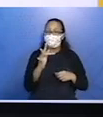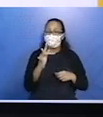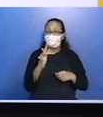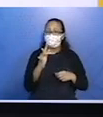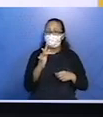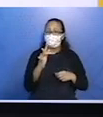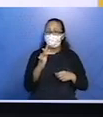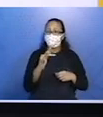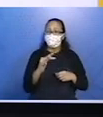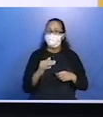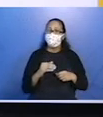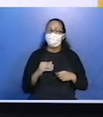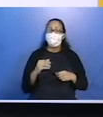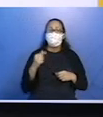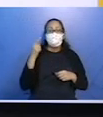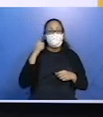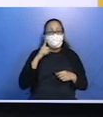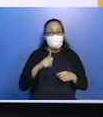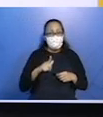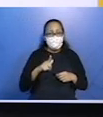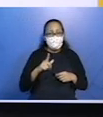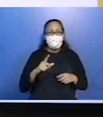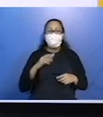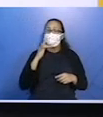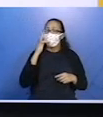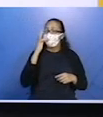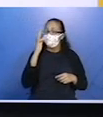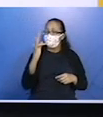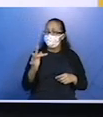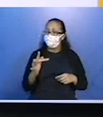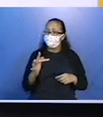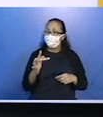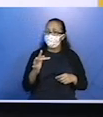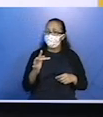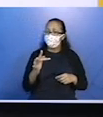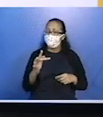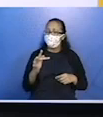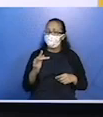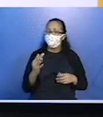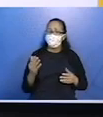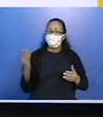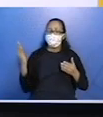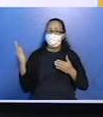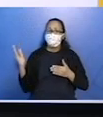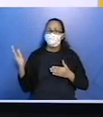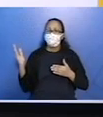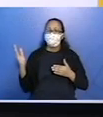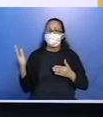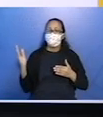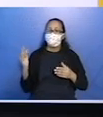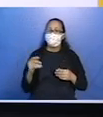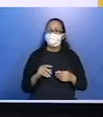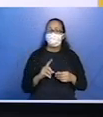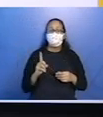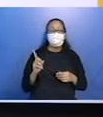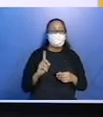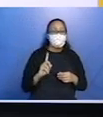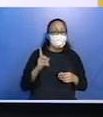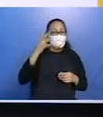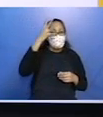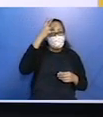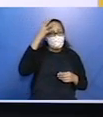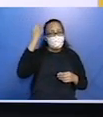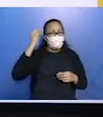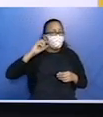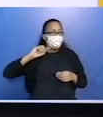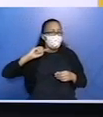Mas não era alcançou, ficou alcançará o colega: não esqueçam os